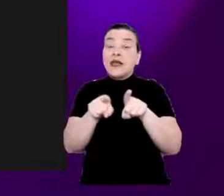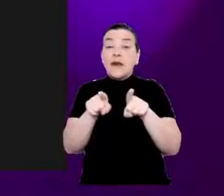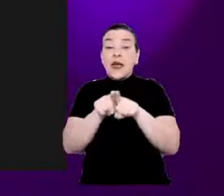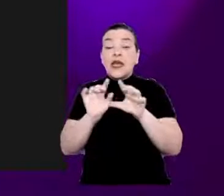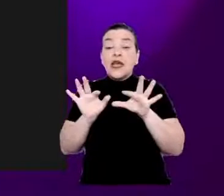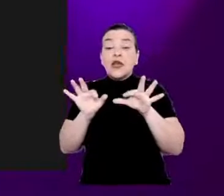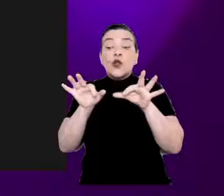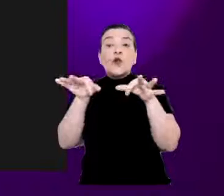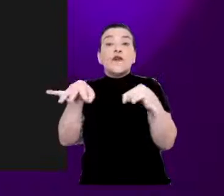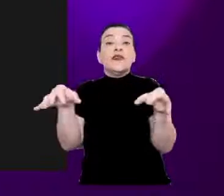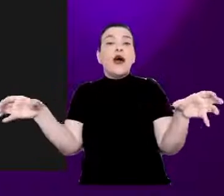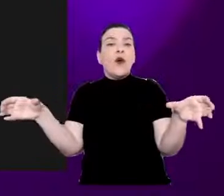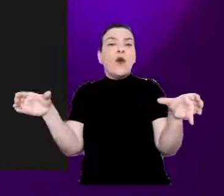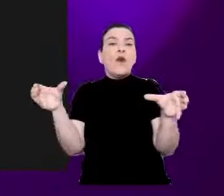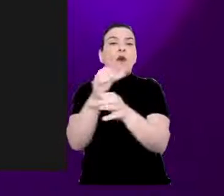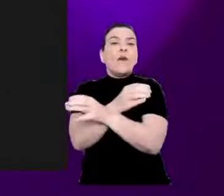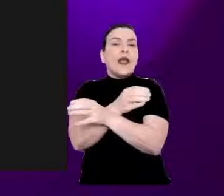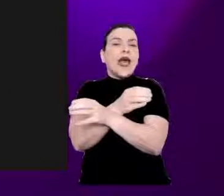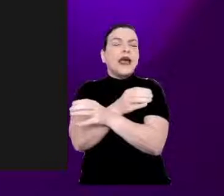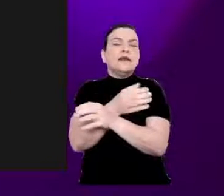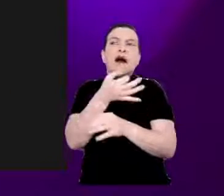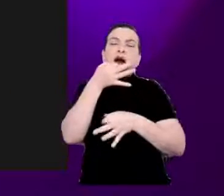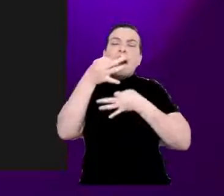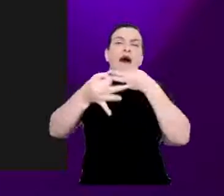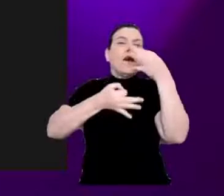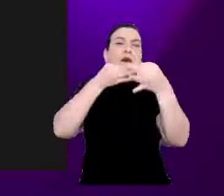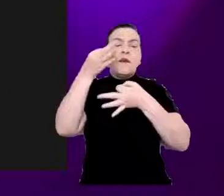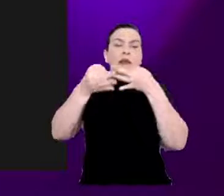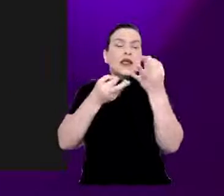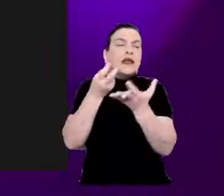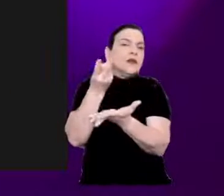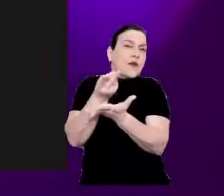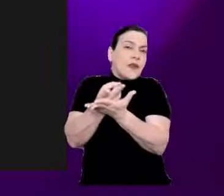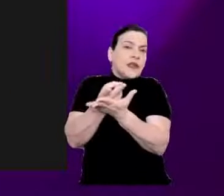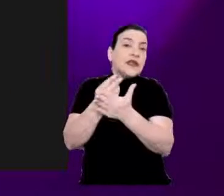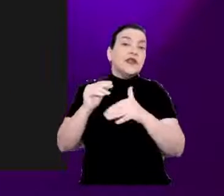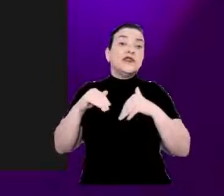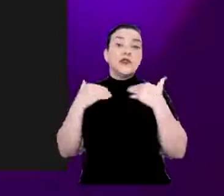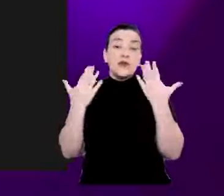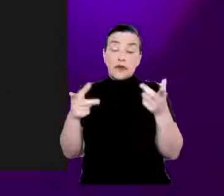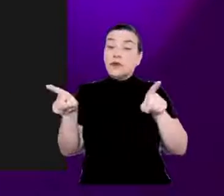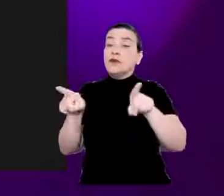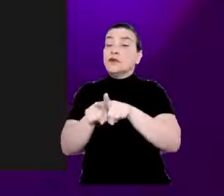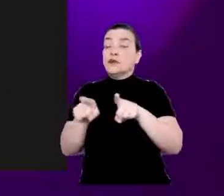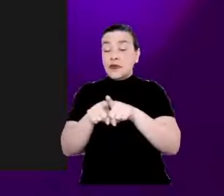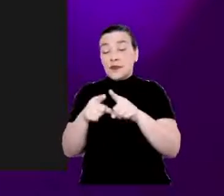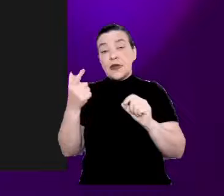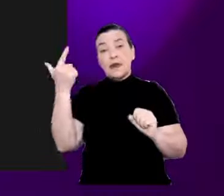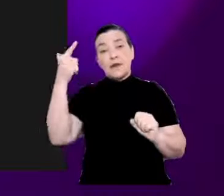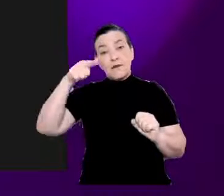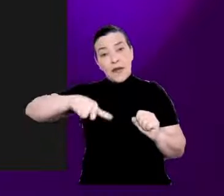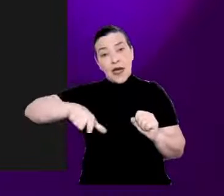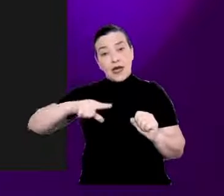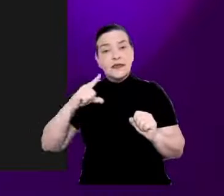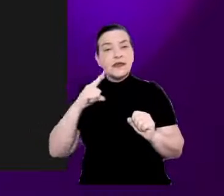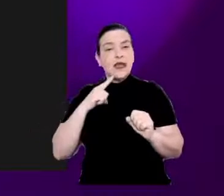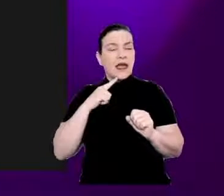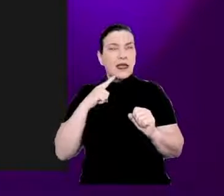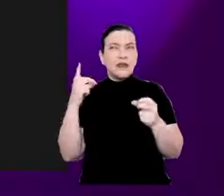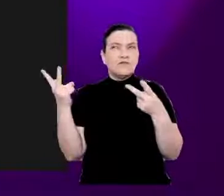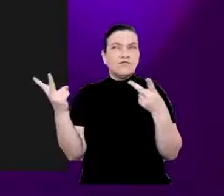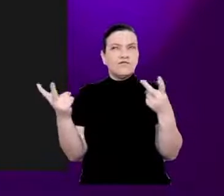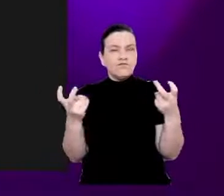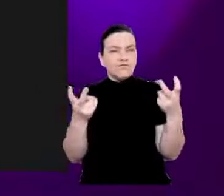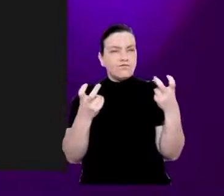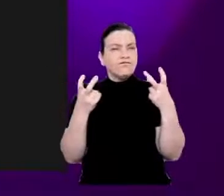na perspectiva do paciente, os desfechos clínicos, e também teremos aí uma perspectiva